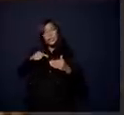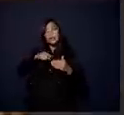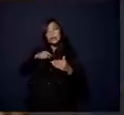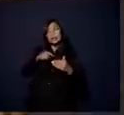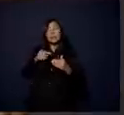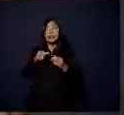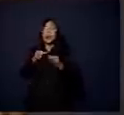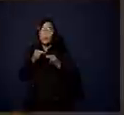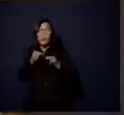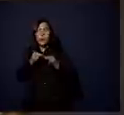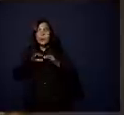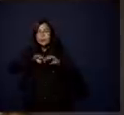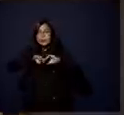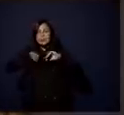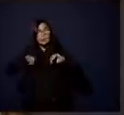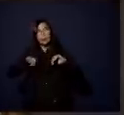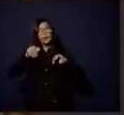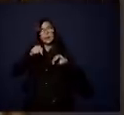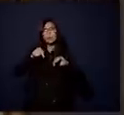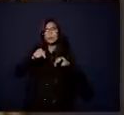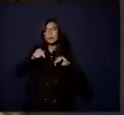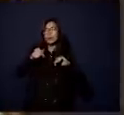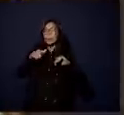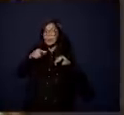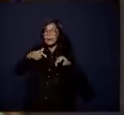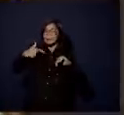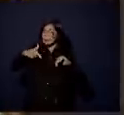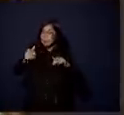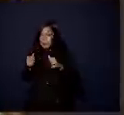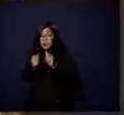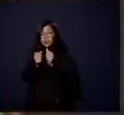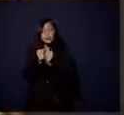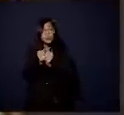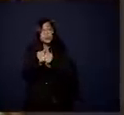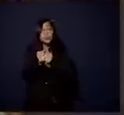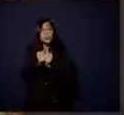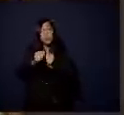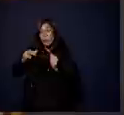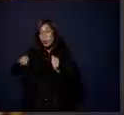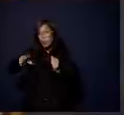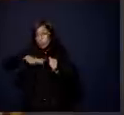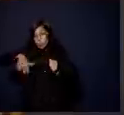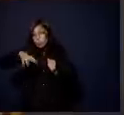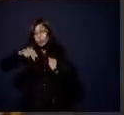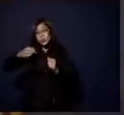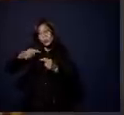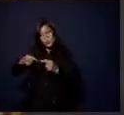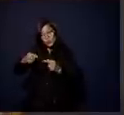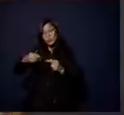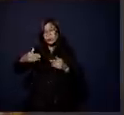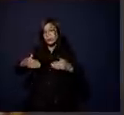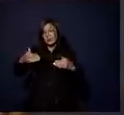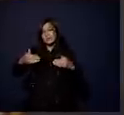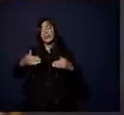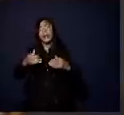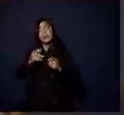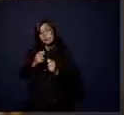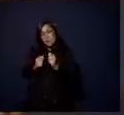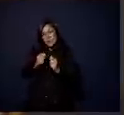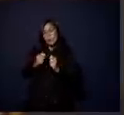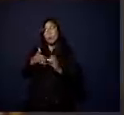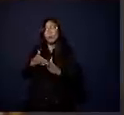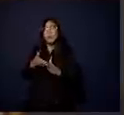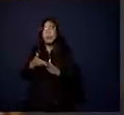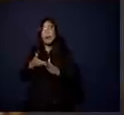ministério apartado trabalhando em conjunto obviamente com os demais Ministérios que a gente chama né da área econômica